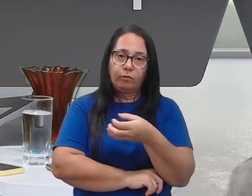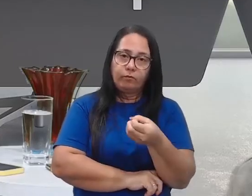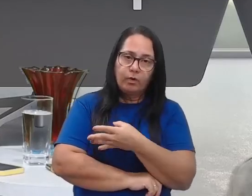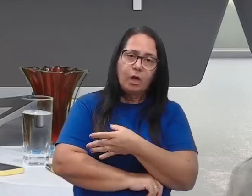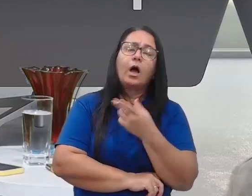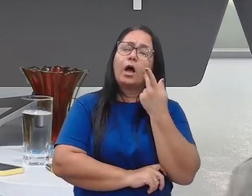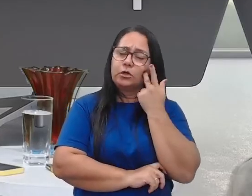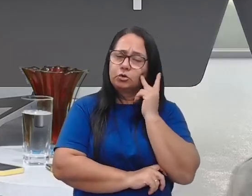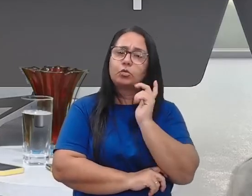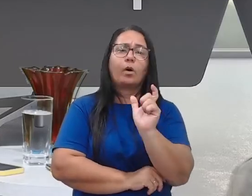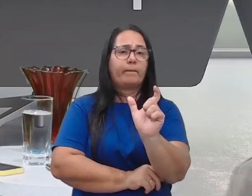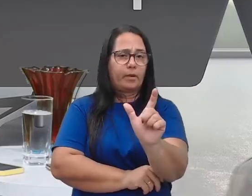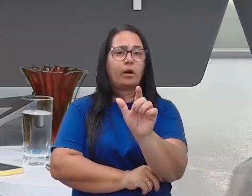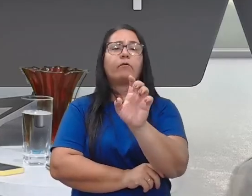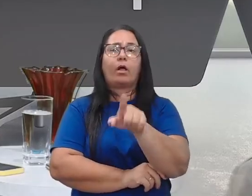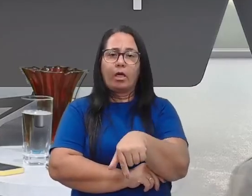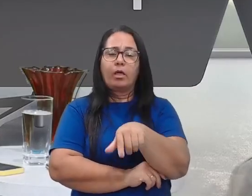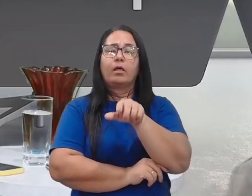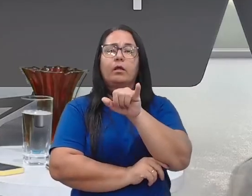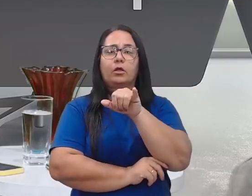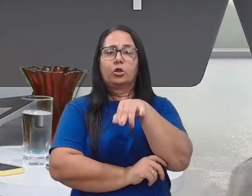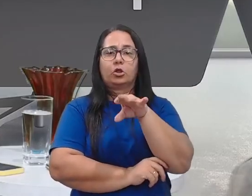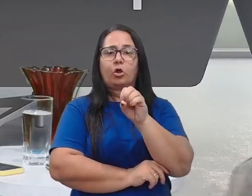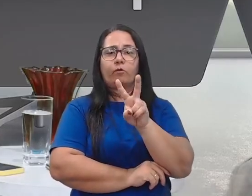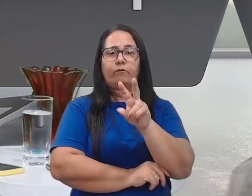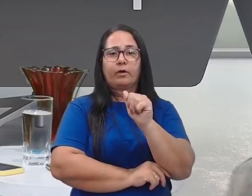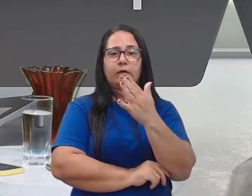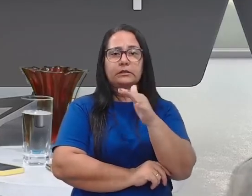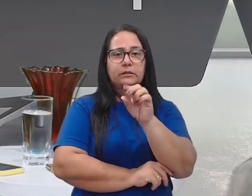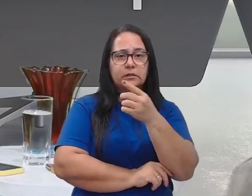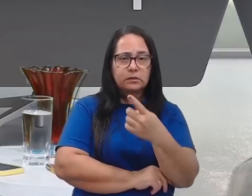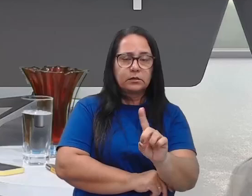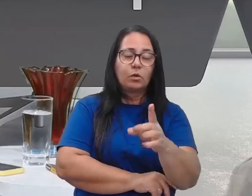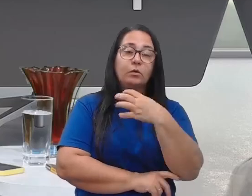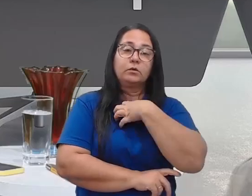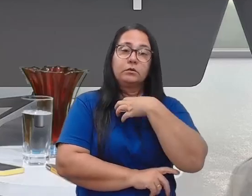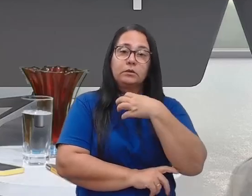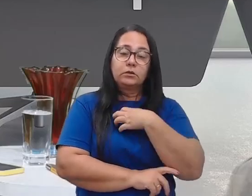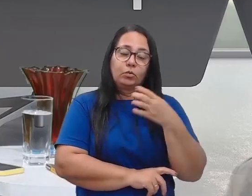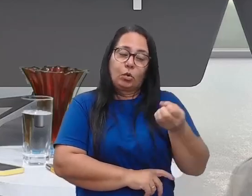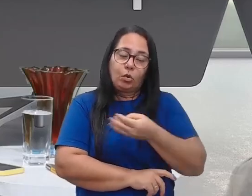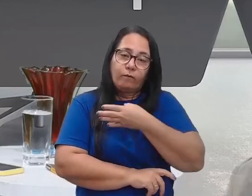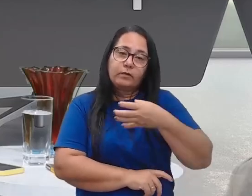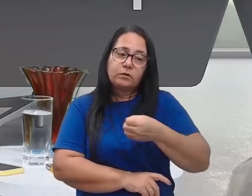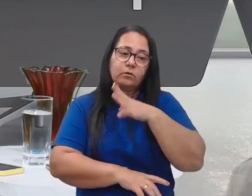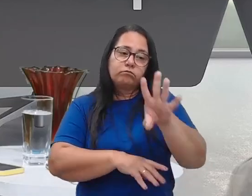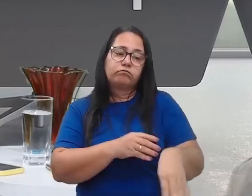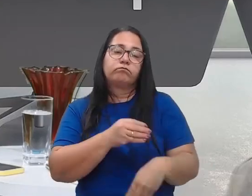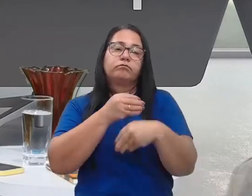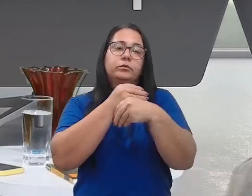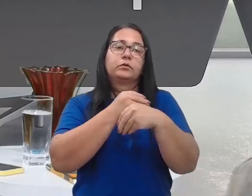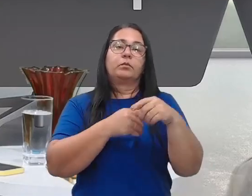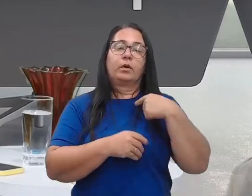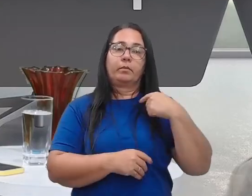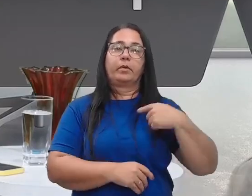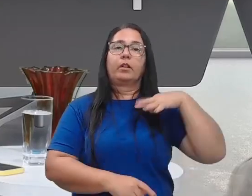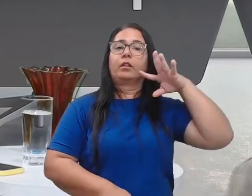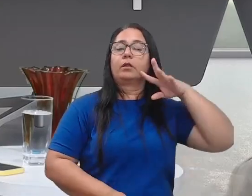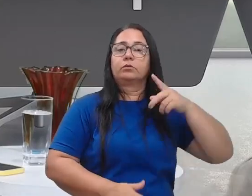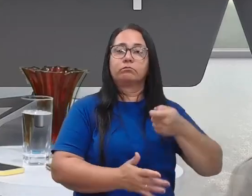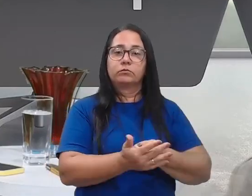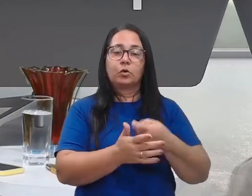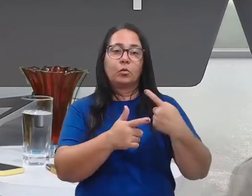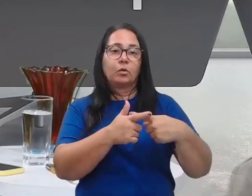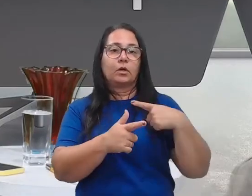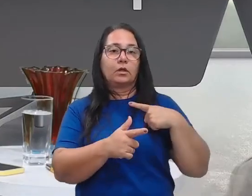da inovação, justamente. Nesse sentido, uma inovação incremental, porque era trazer soluções que já estavam no mercado para dentro do negócio, mas que